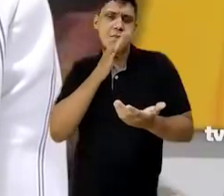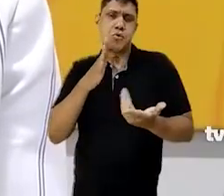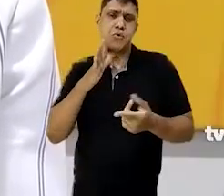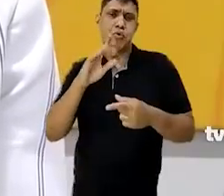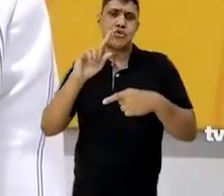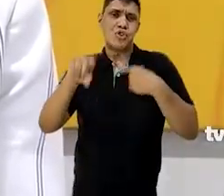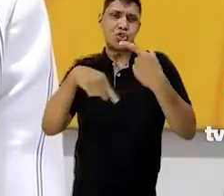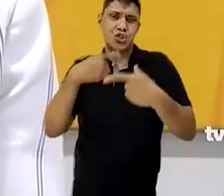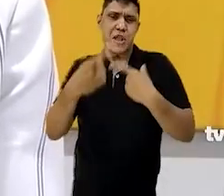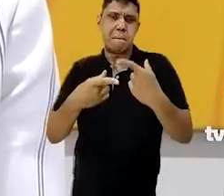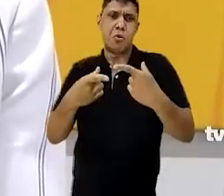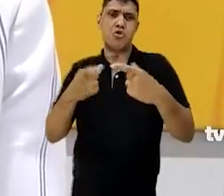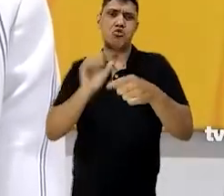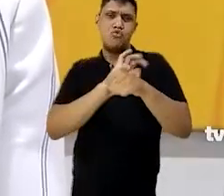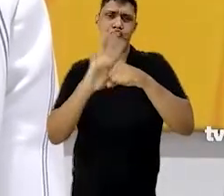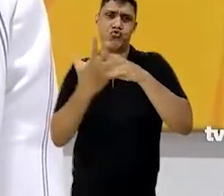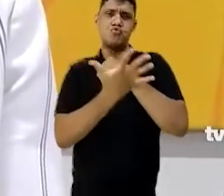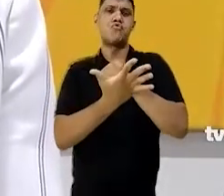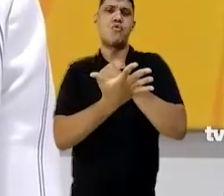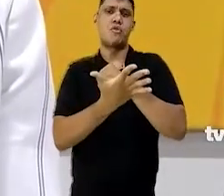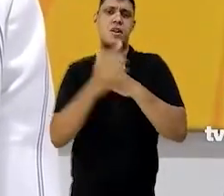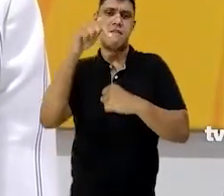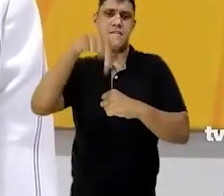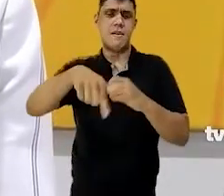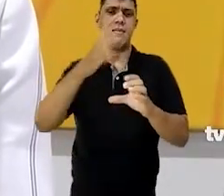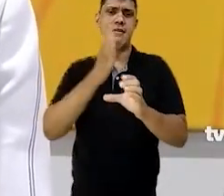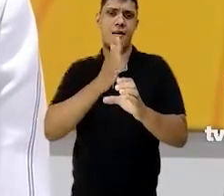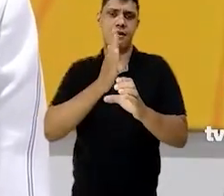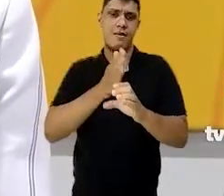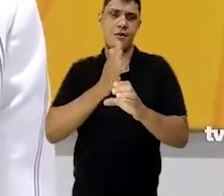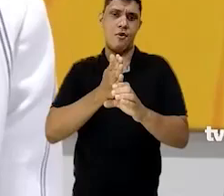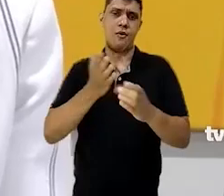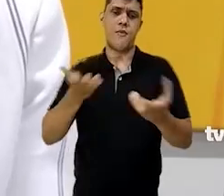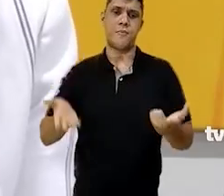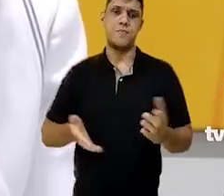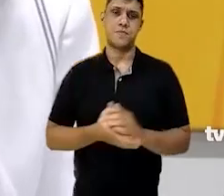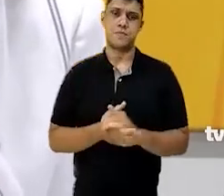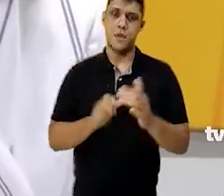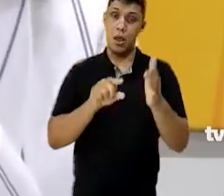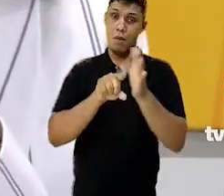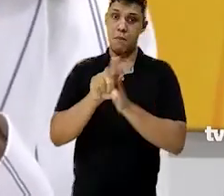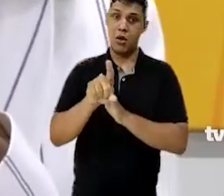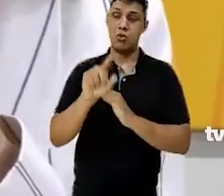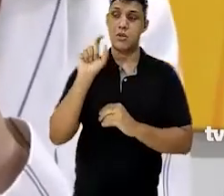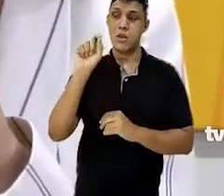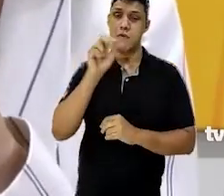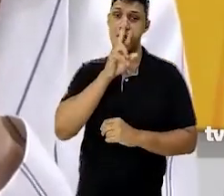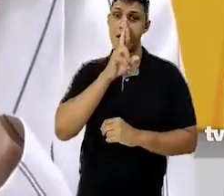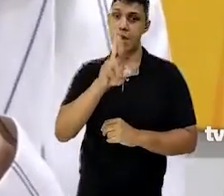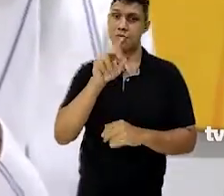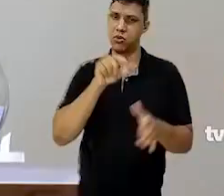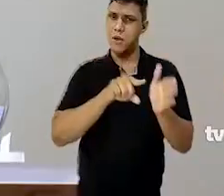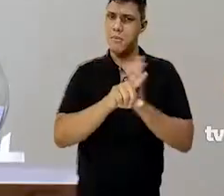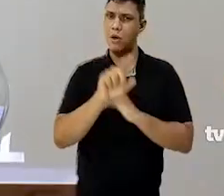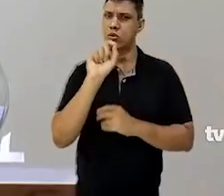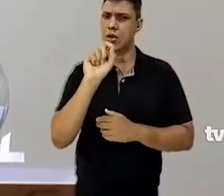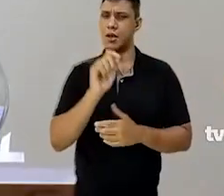potencial econômico de nosso município? Esta é a pergunta. E quem vai responder esta